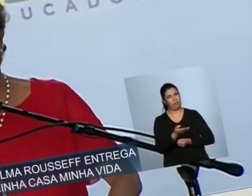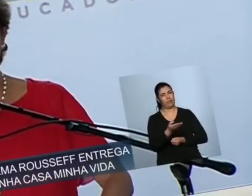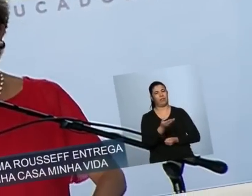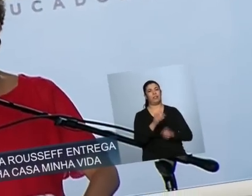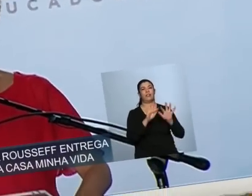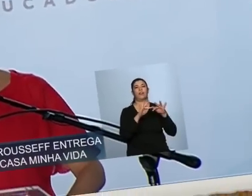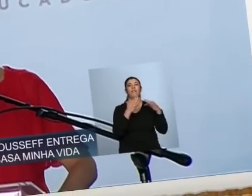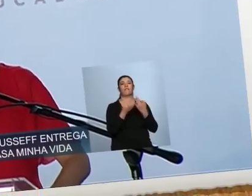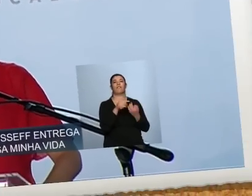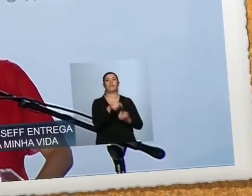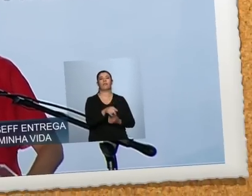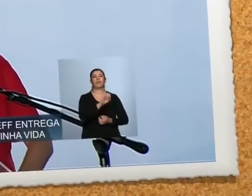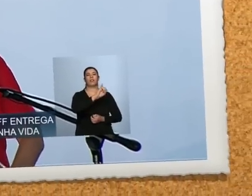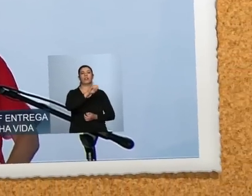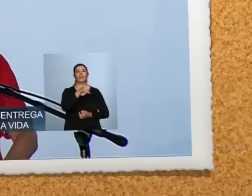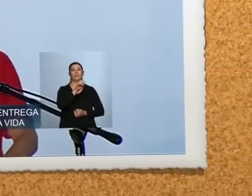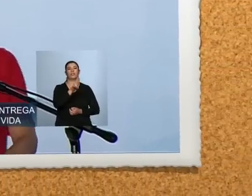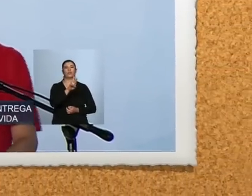a família